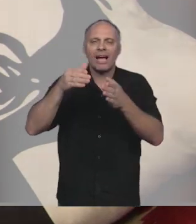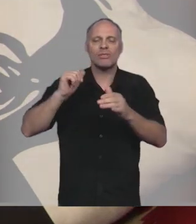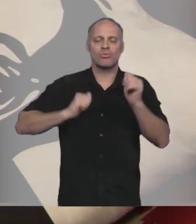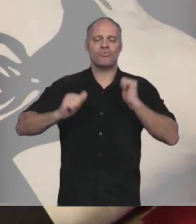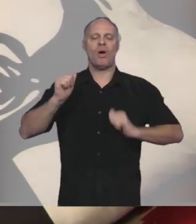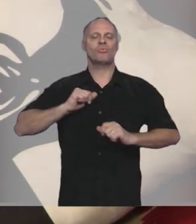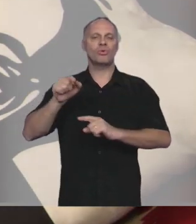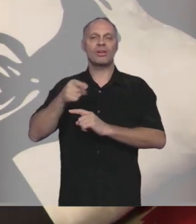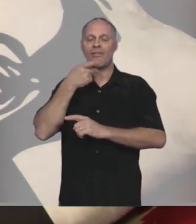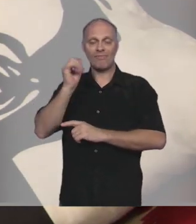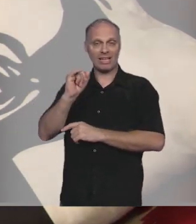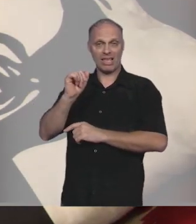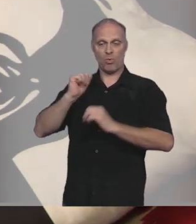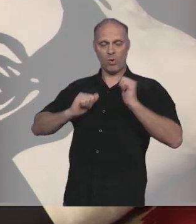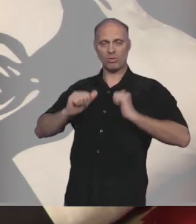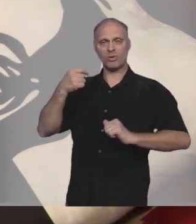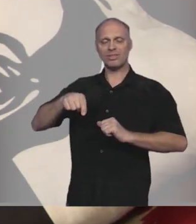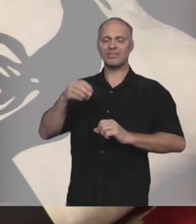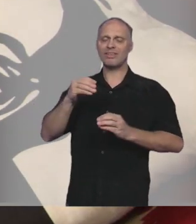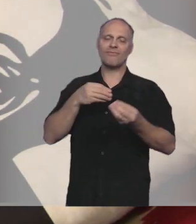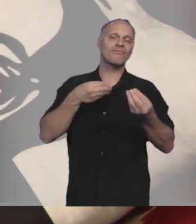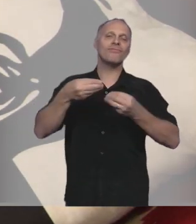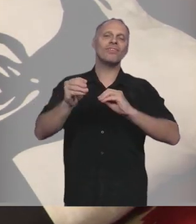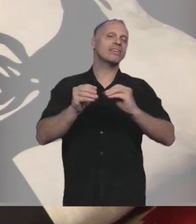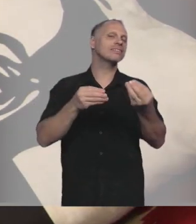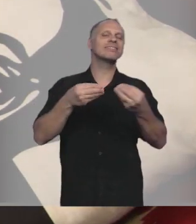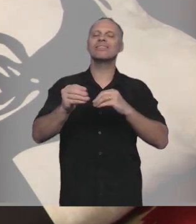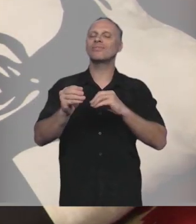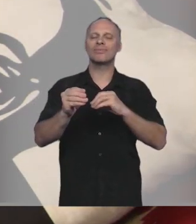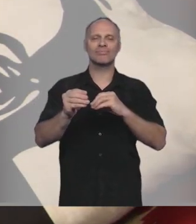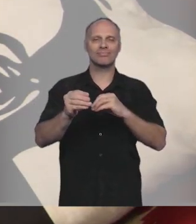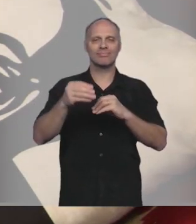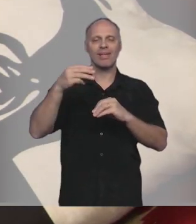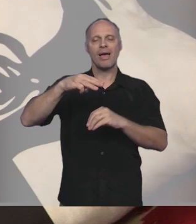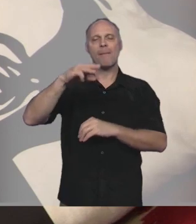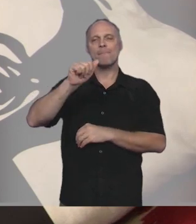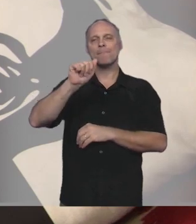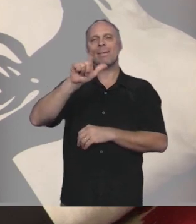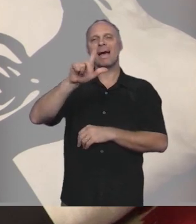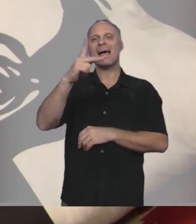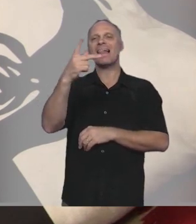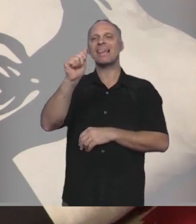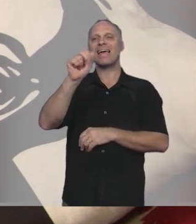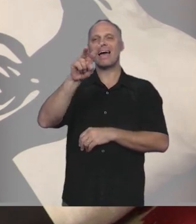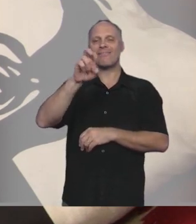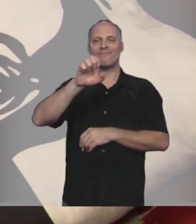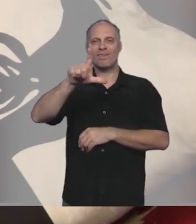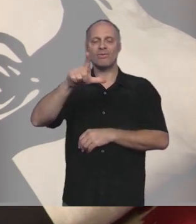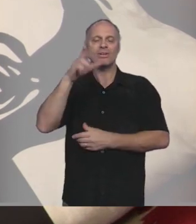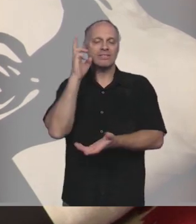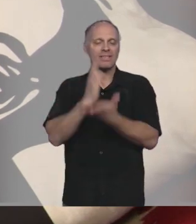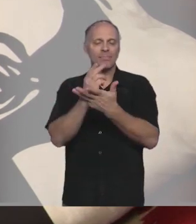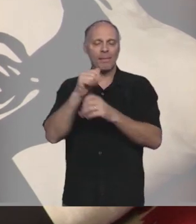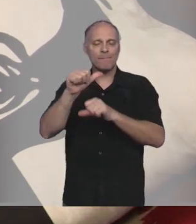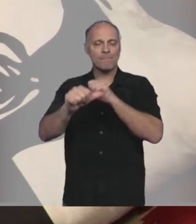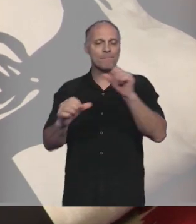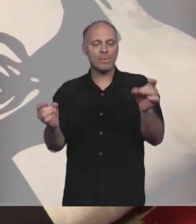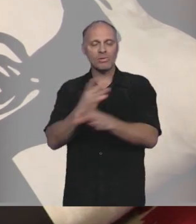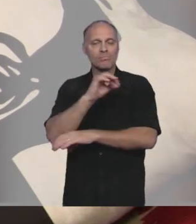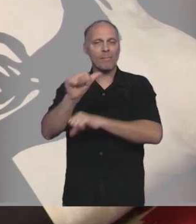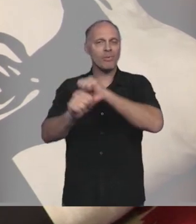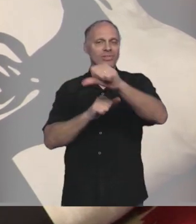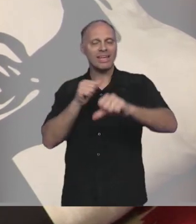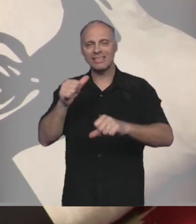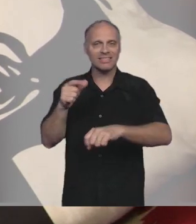Ele defende que o ator tem que ser maleável, que ele tem que estar sempre preparado para a mudança de